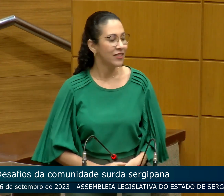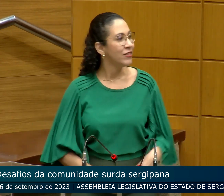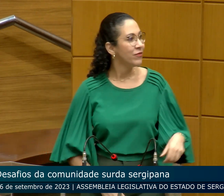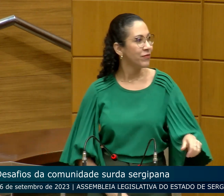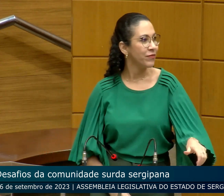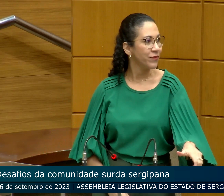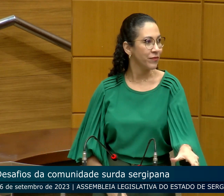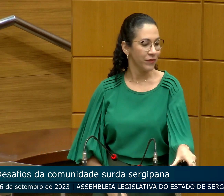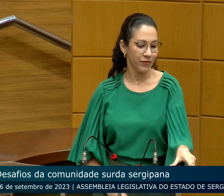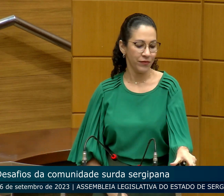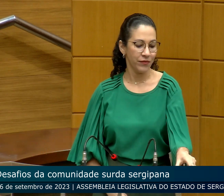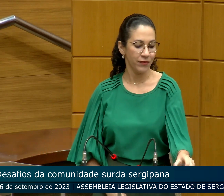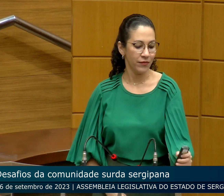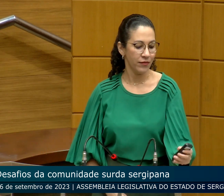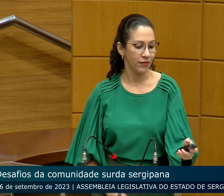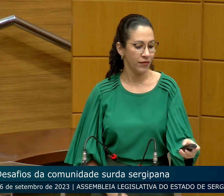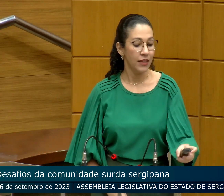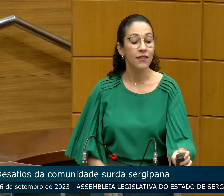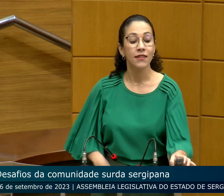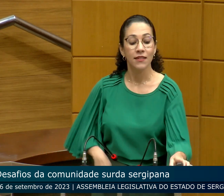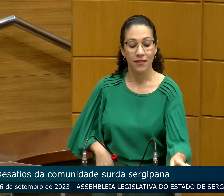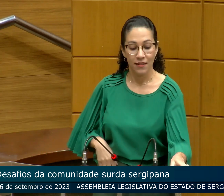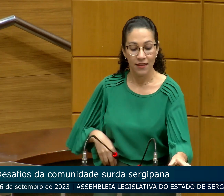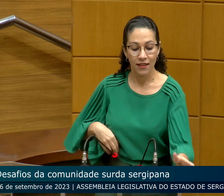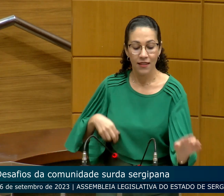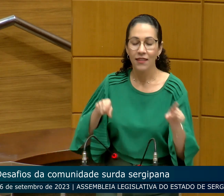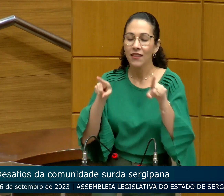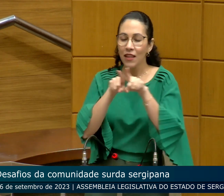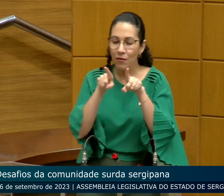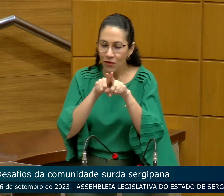duas línguas, né, a L1 e a L2.